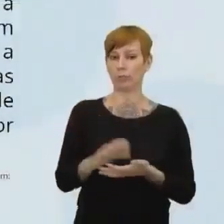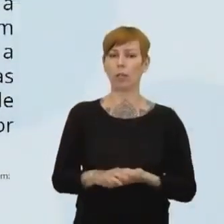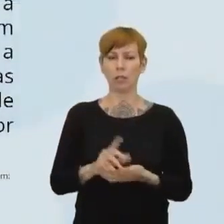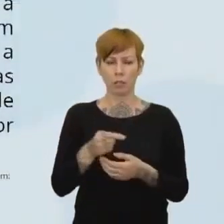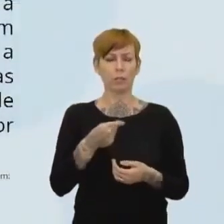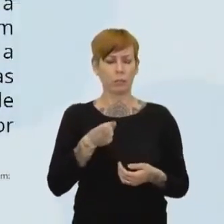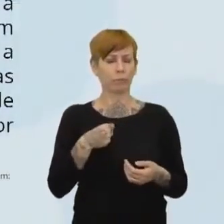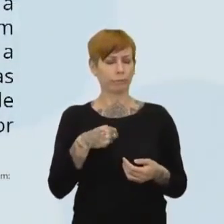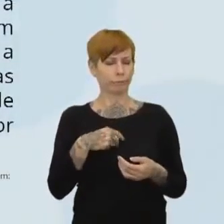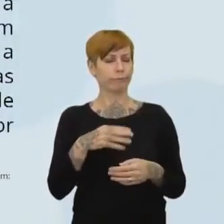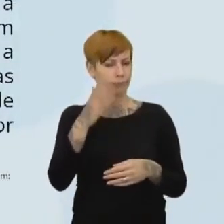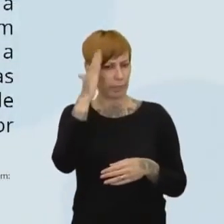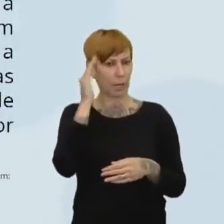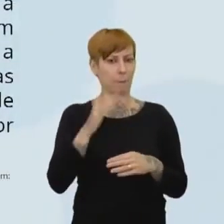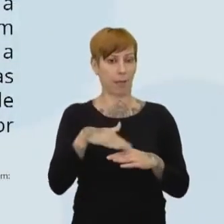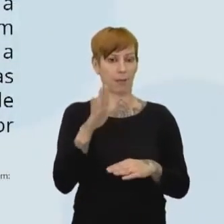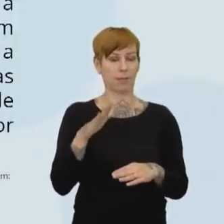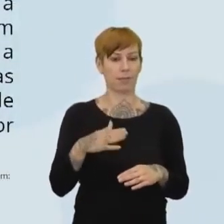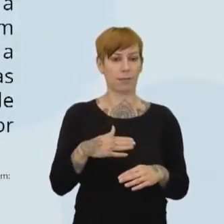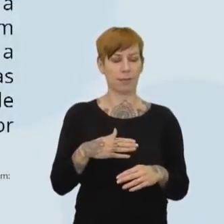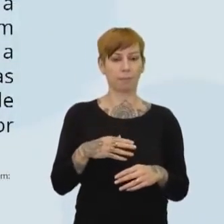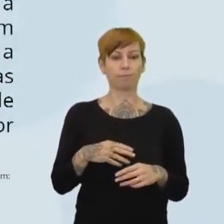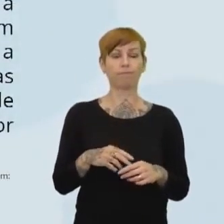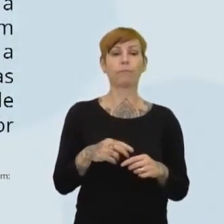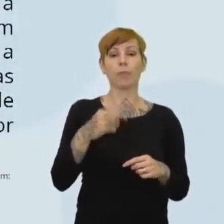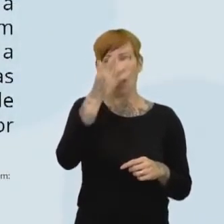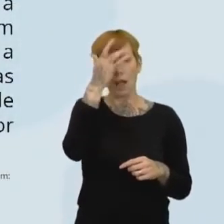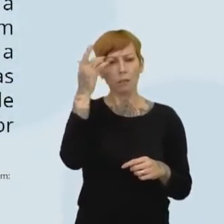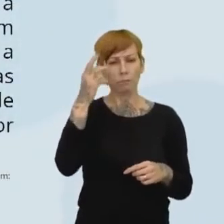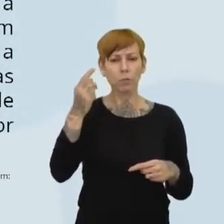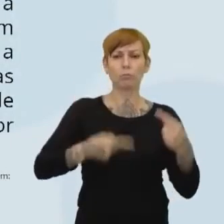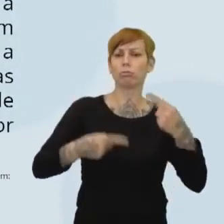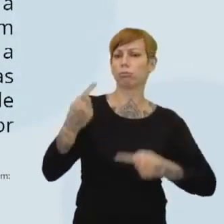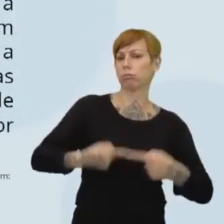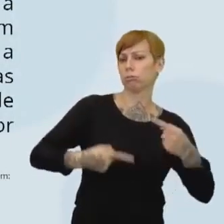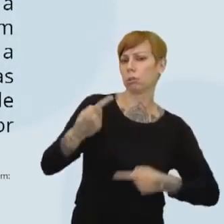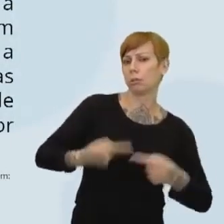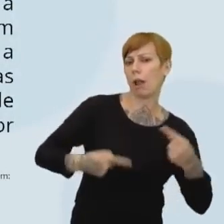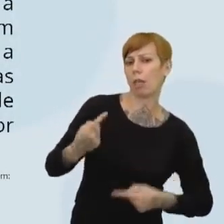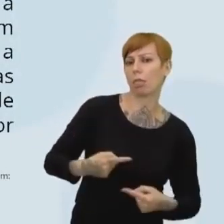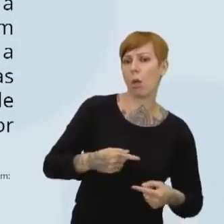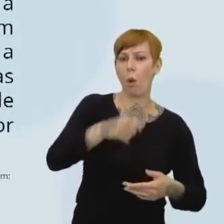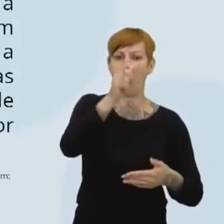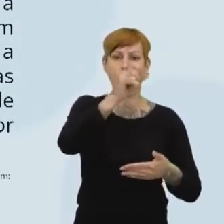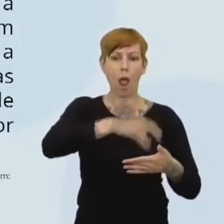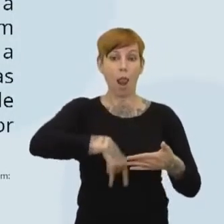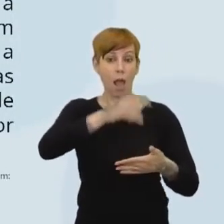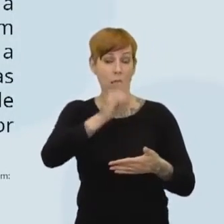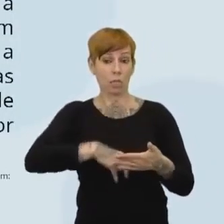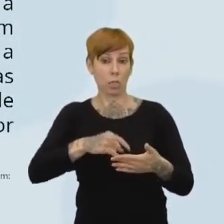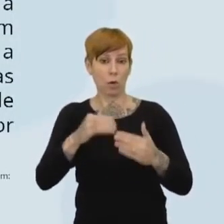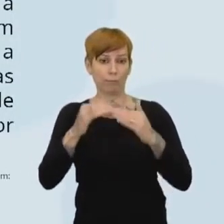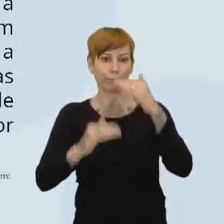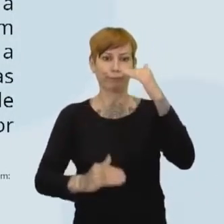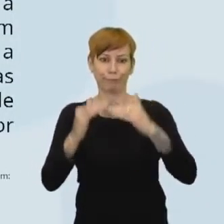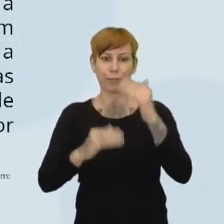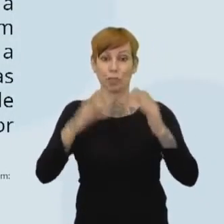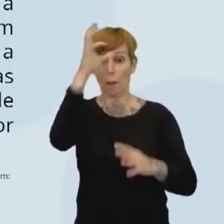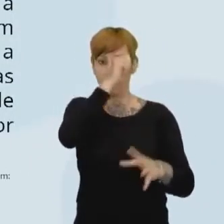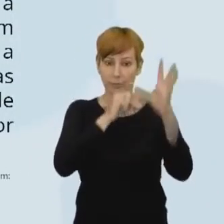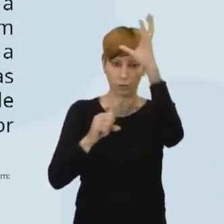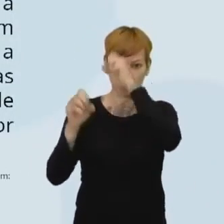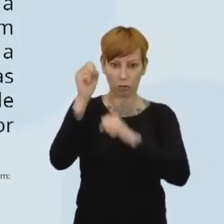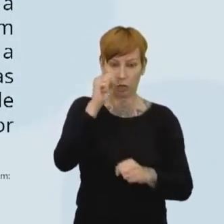mais. Os participantes debateram o relatório Desigualdade de Aprendizado entre Alunos das Escolas